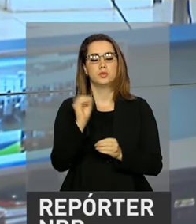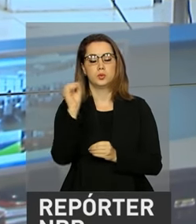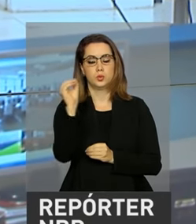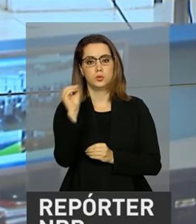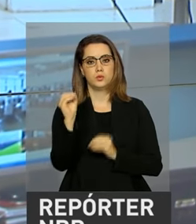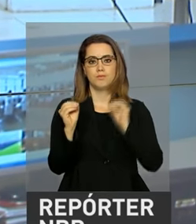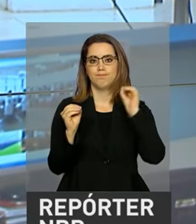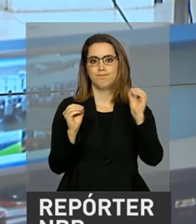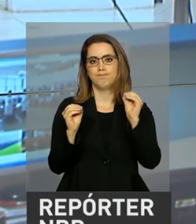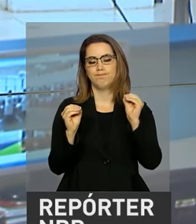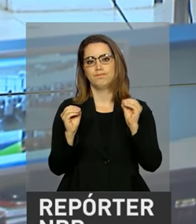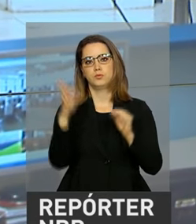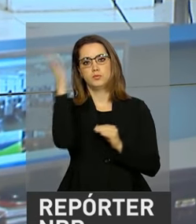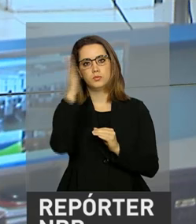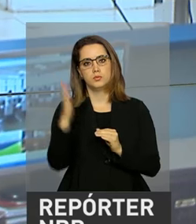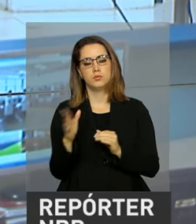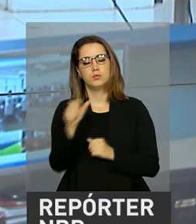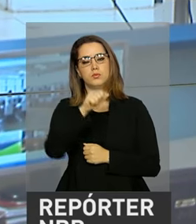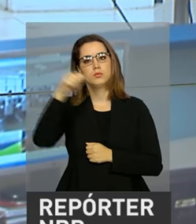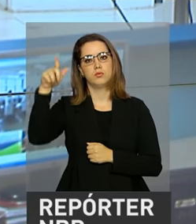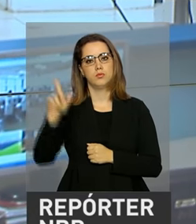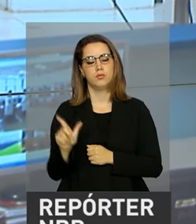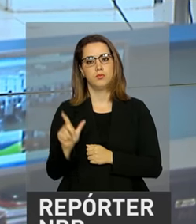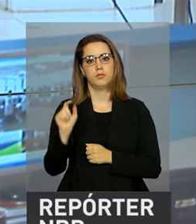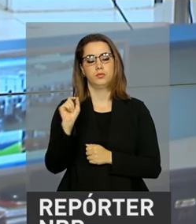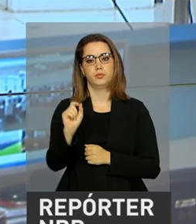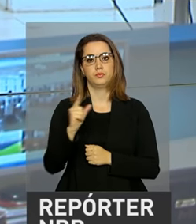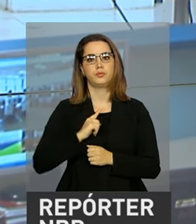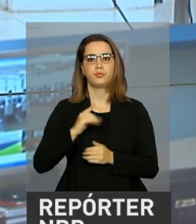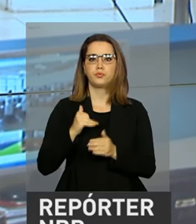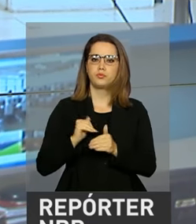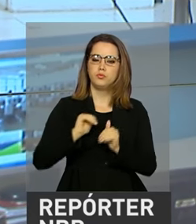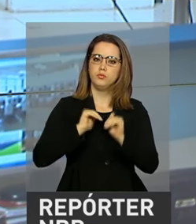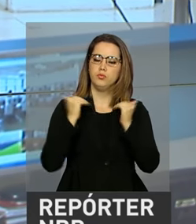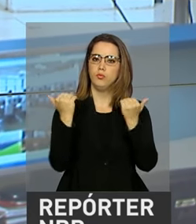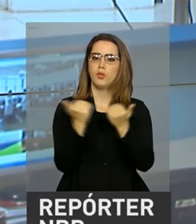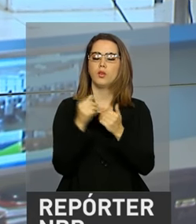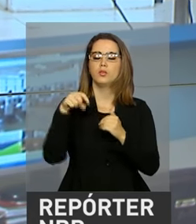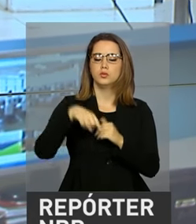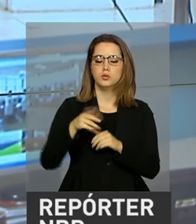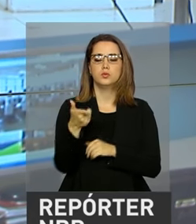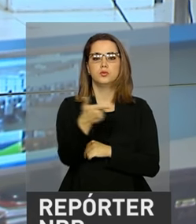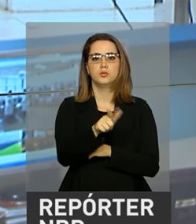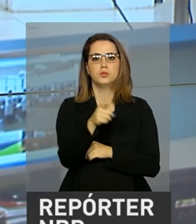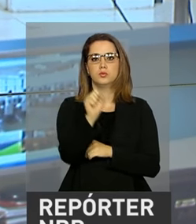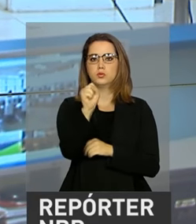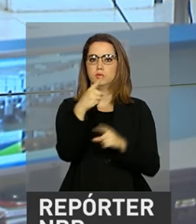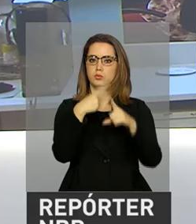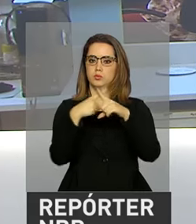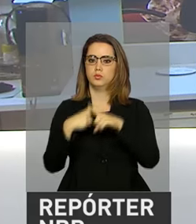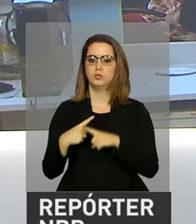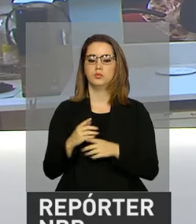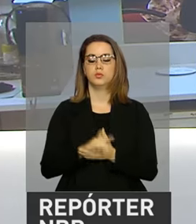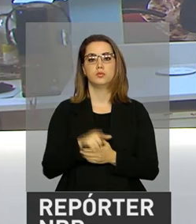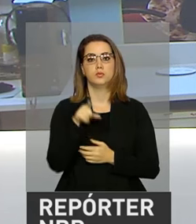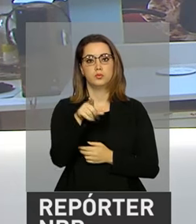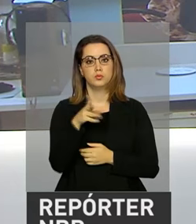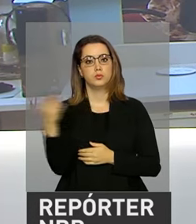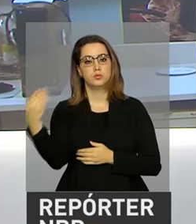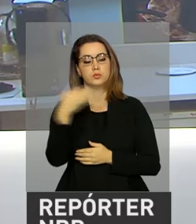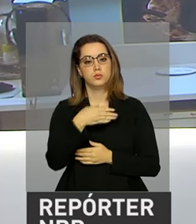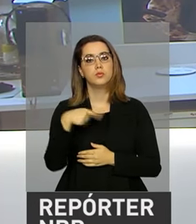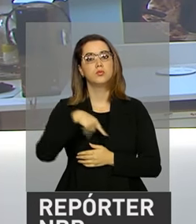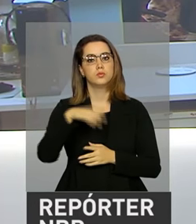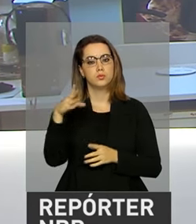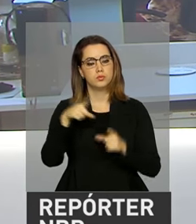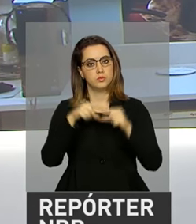África do Sul O jogo foi no estádio manega rinch em Brasília que vai receber ainda outras oito partidas e quem vem a Capital